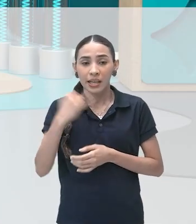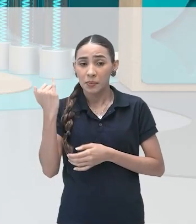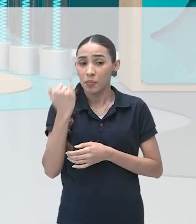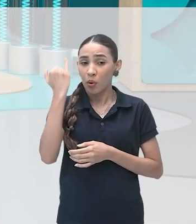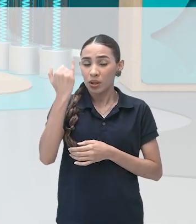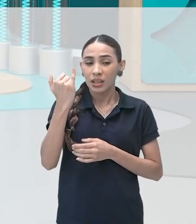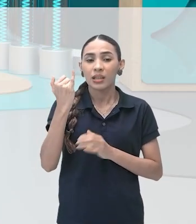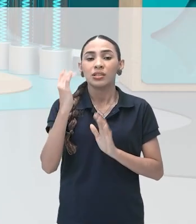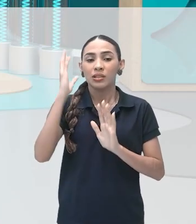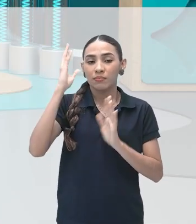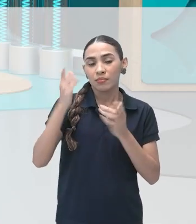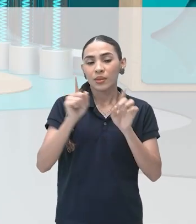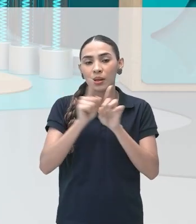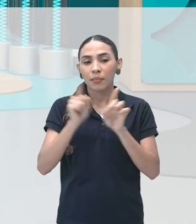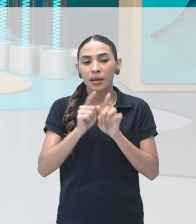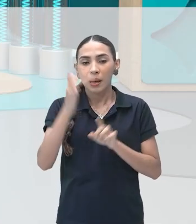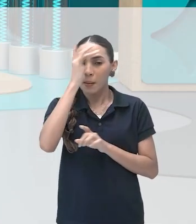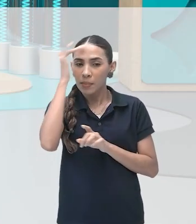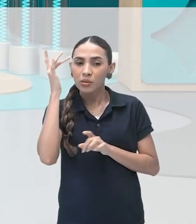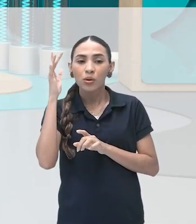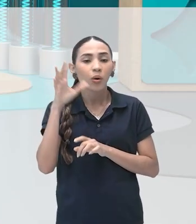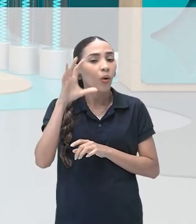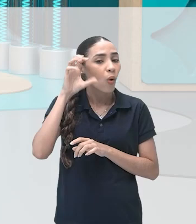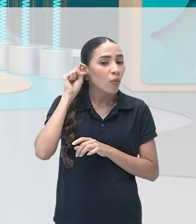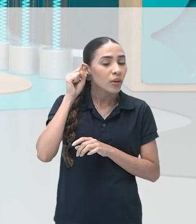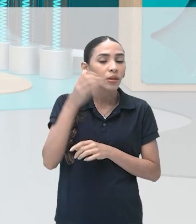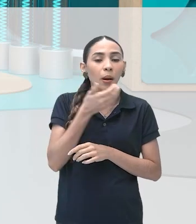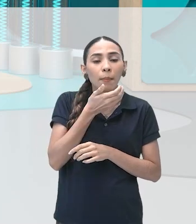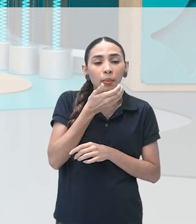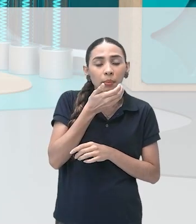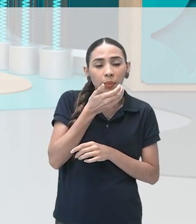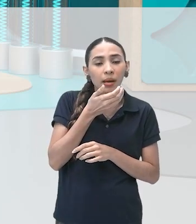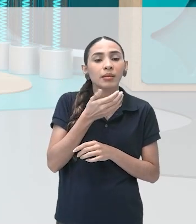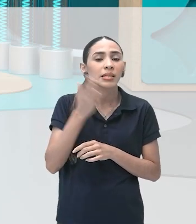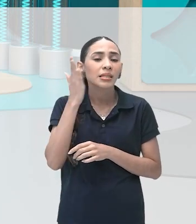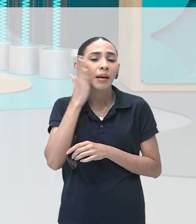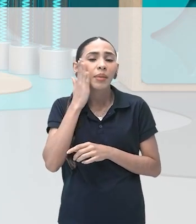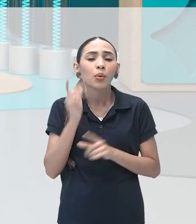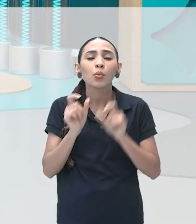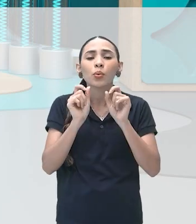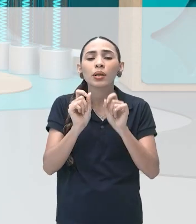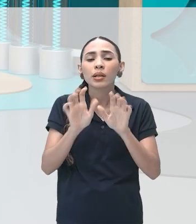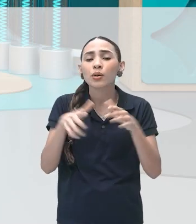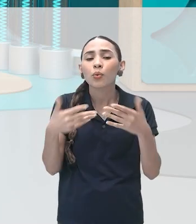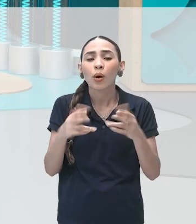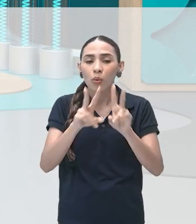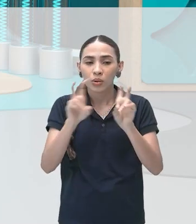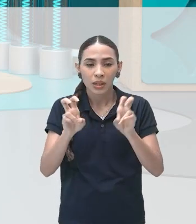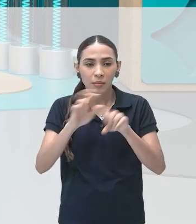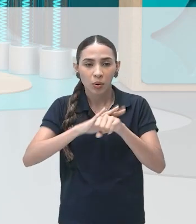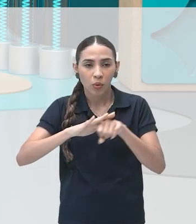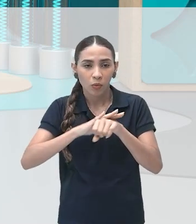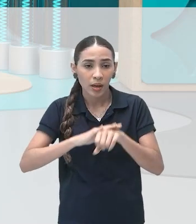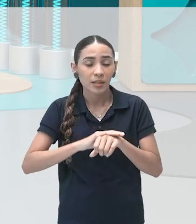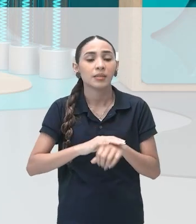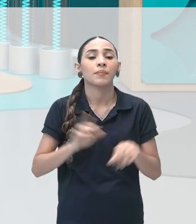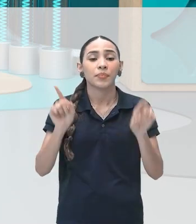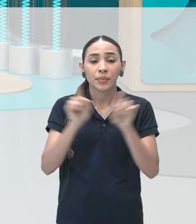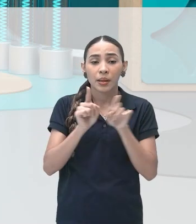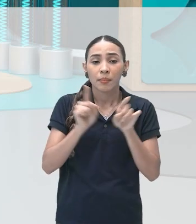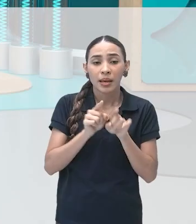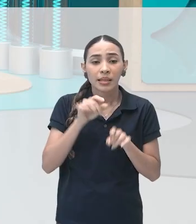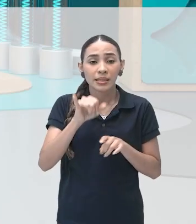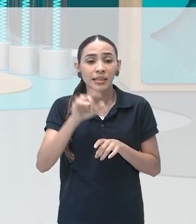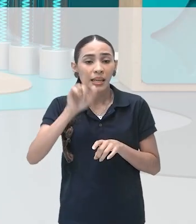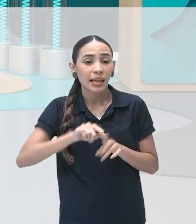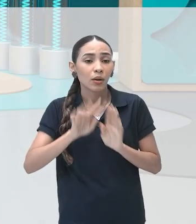importante introduzir a pessoa que está ouvindo o teu áudio para ela saber do que se trata aquela conversa. E da mesma forma,